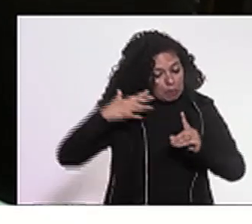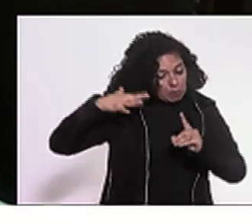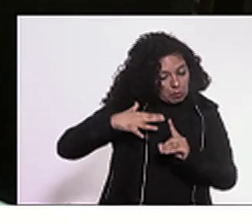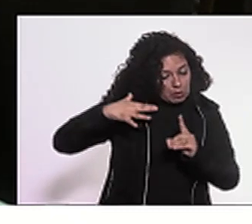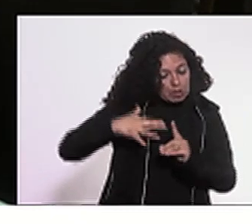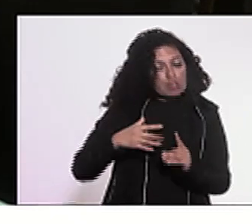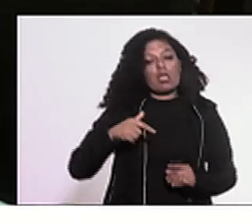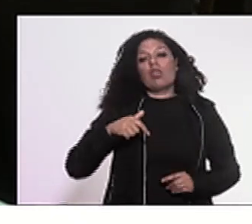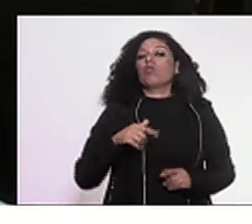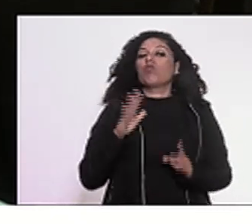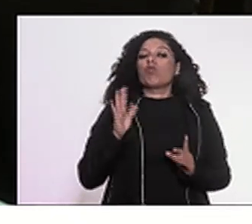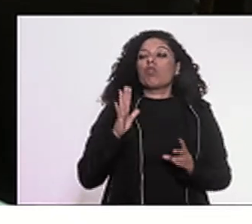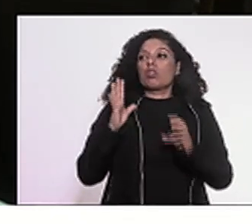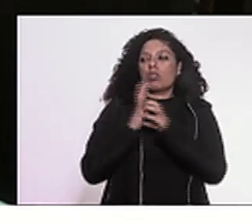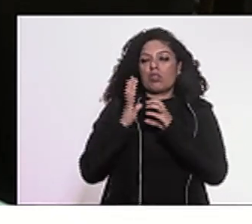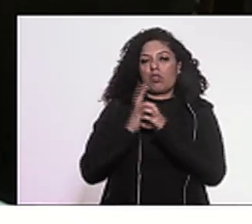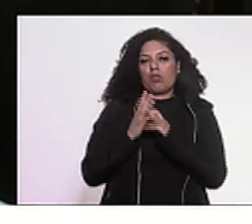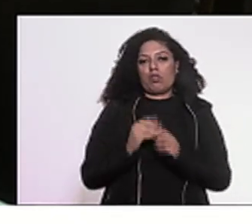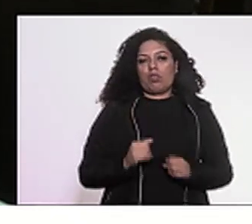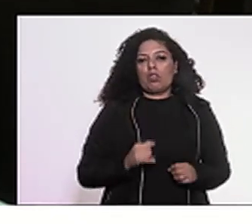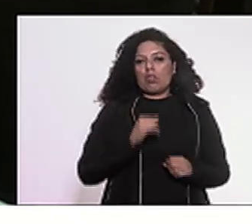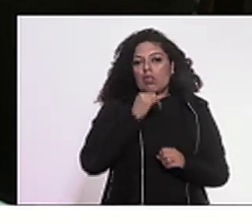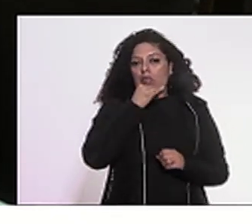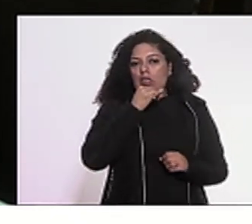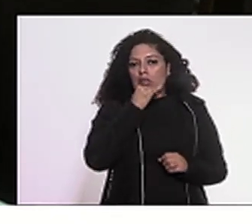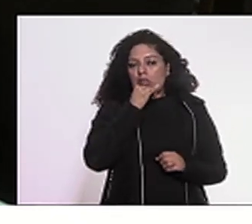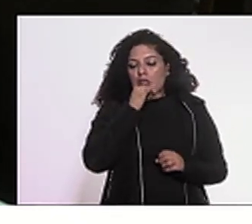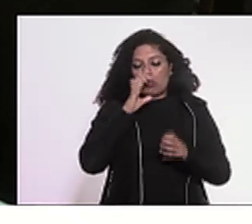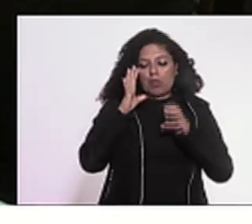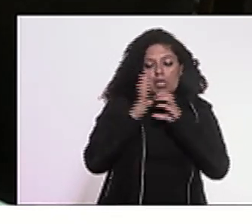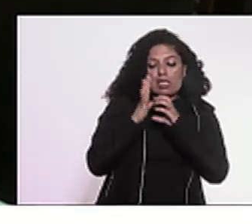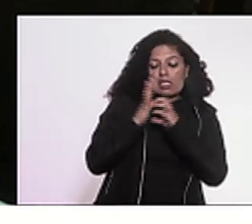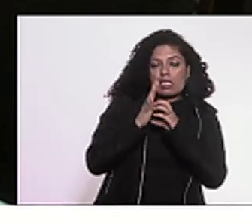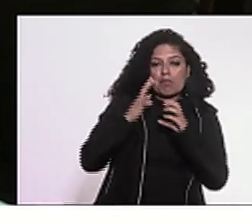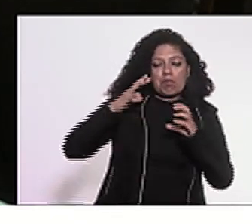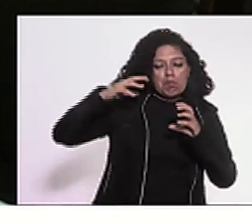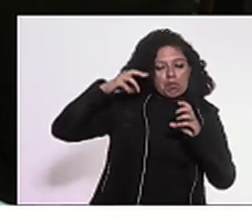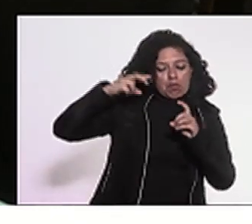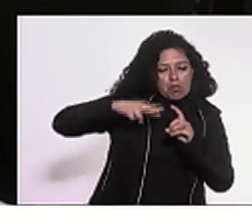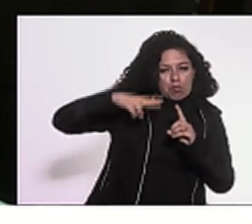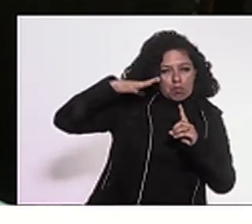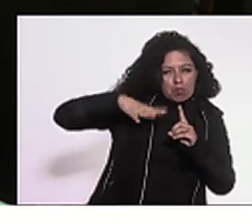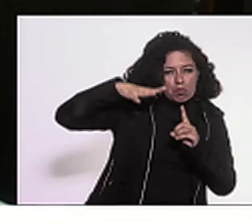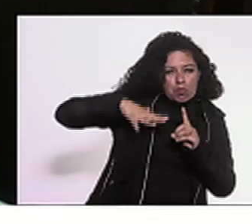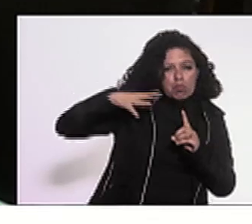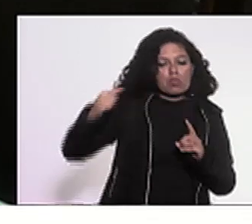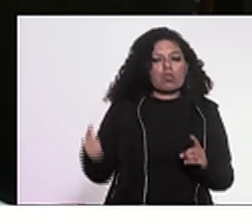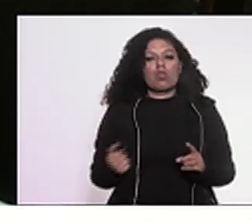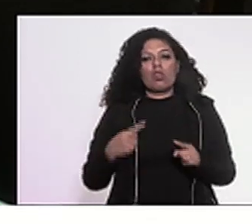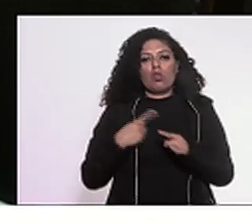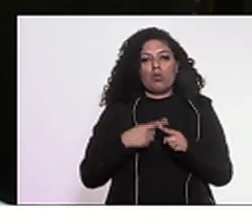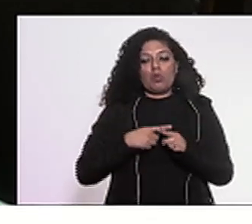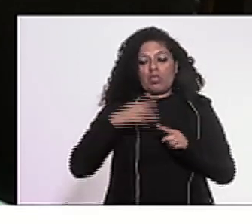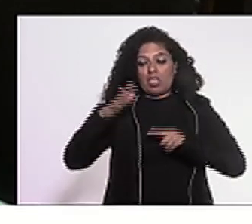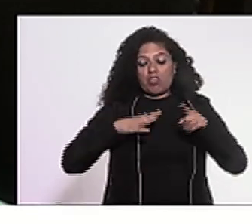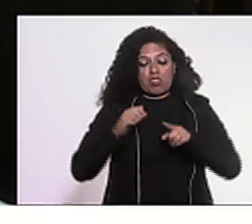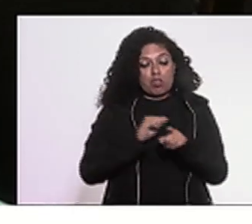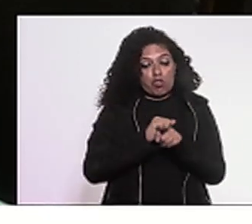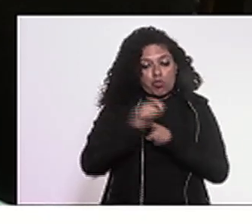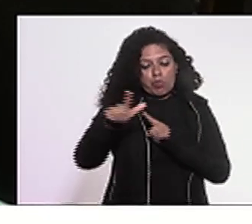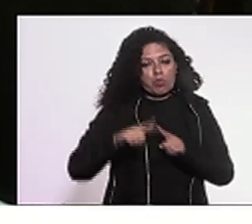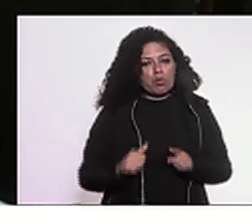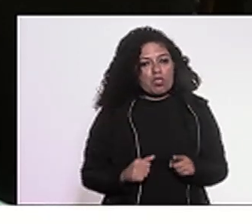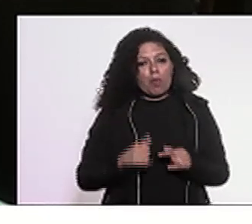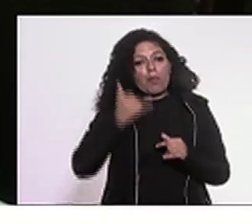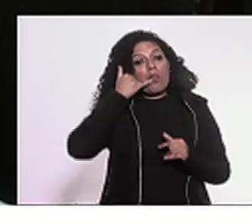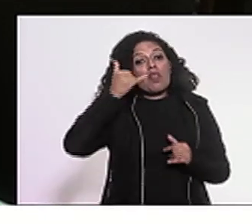colocar aqui o Renê, sobre a questão do assédio funcional, tem servidores que eles são exonerados até por telefone. Eu ontem